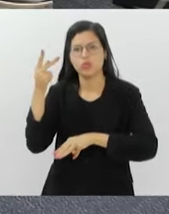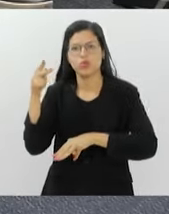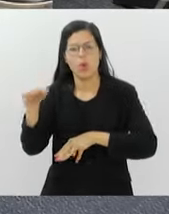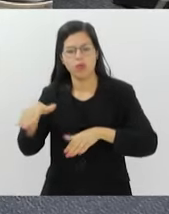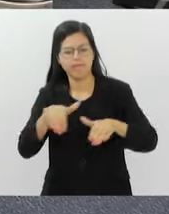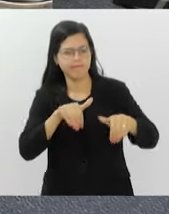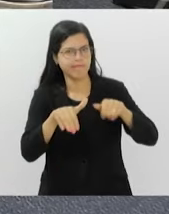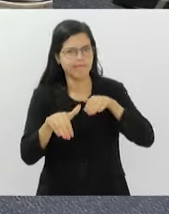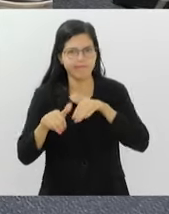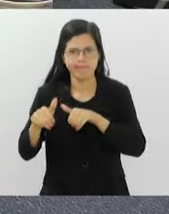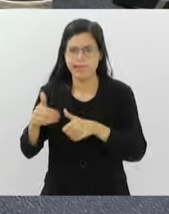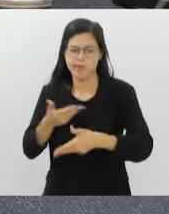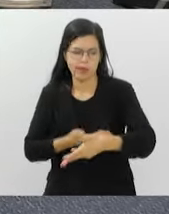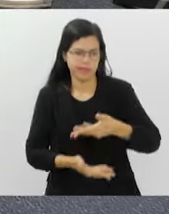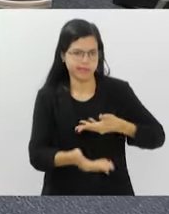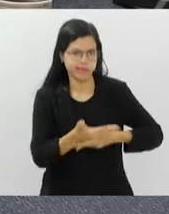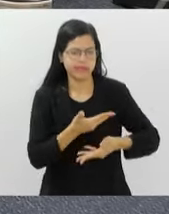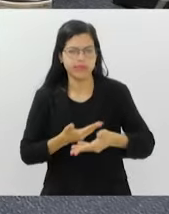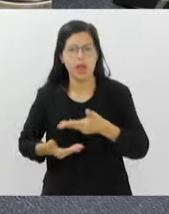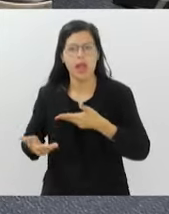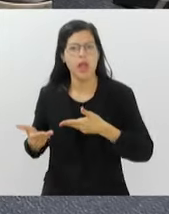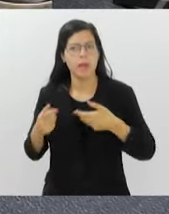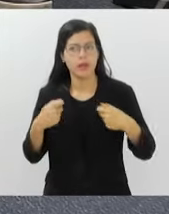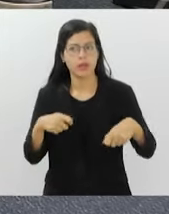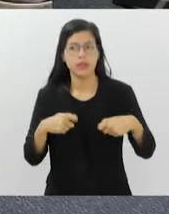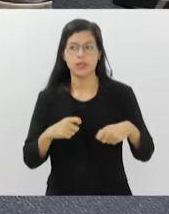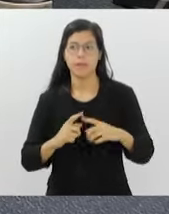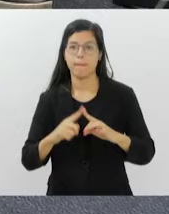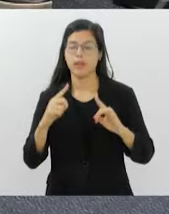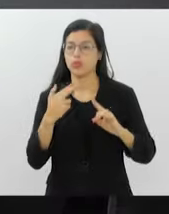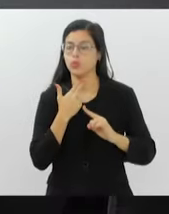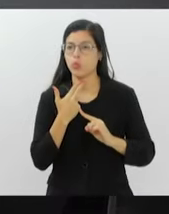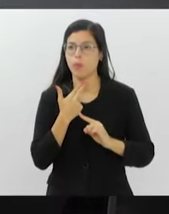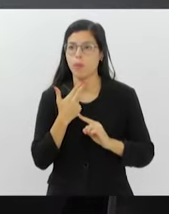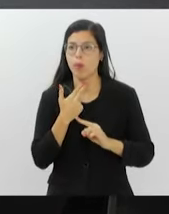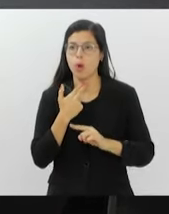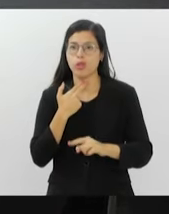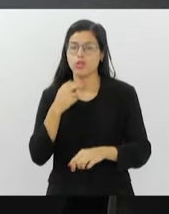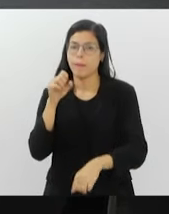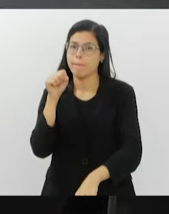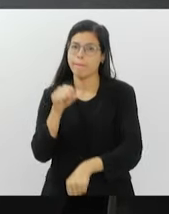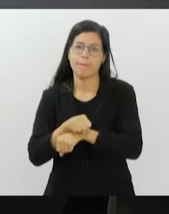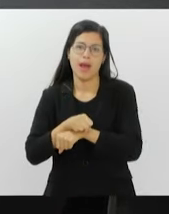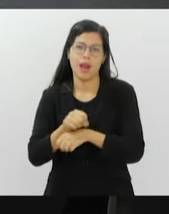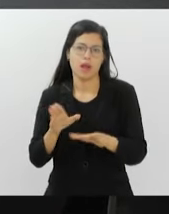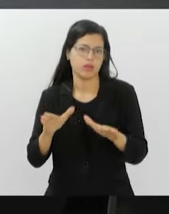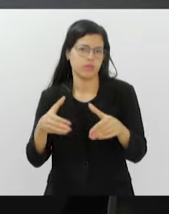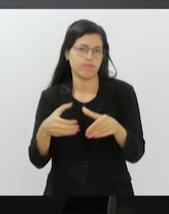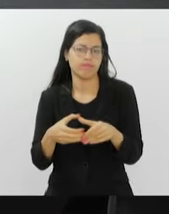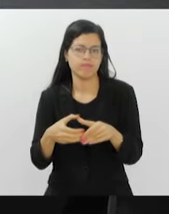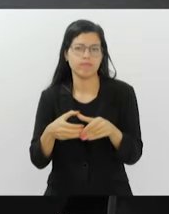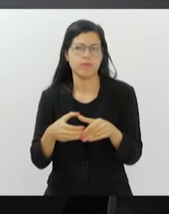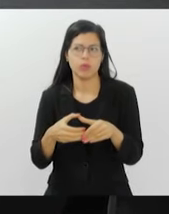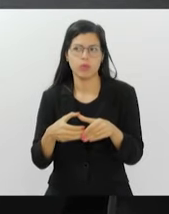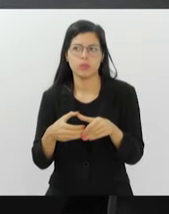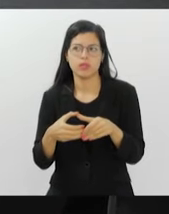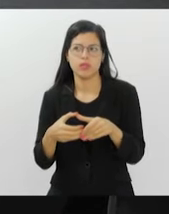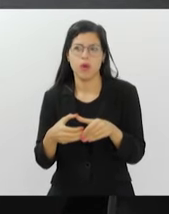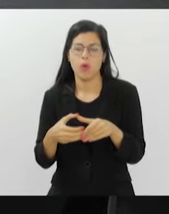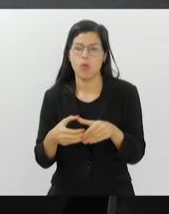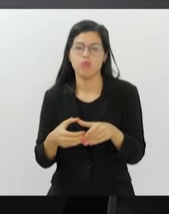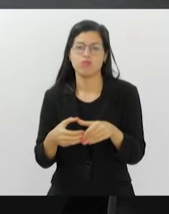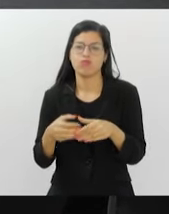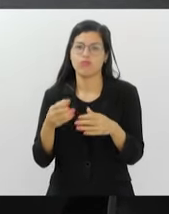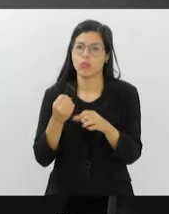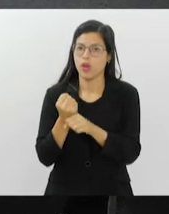para essa interlocução é necessário agora não pode ficar parado numa comissão desde 2000 Desde dezembro de